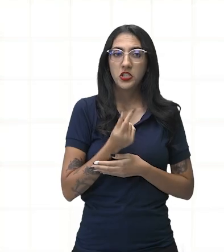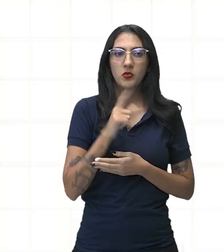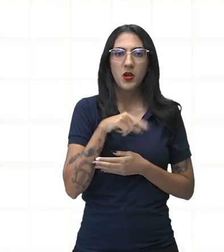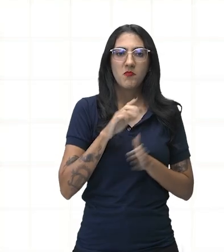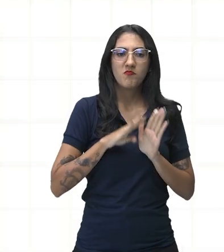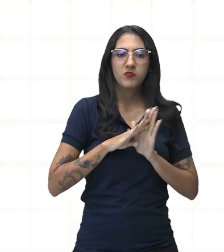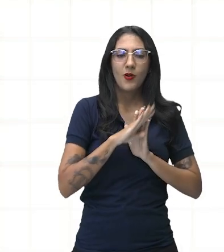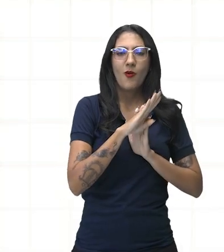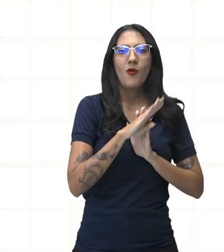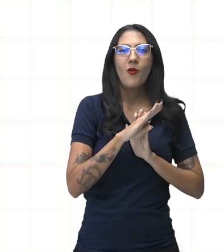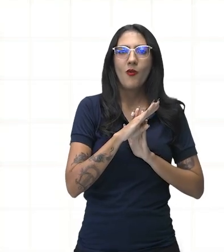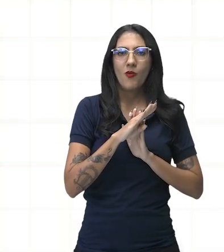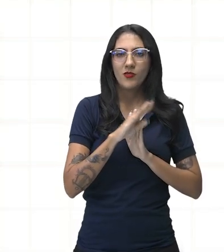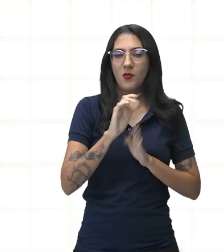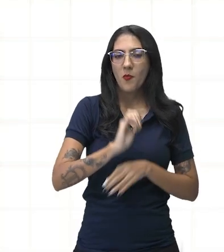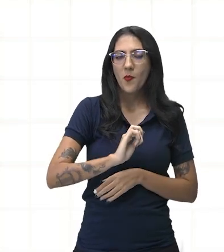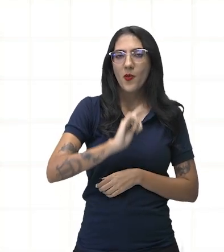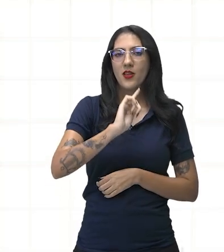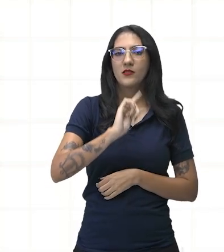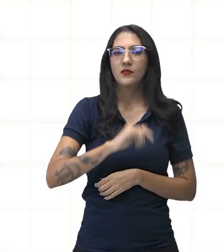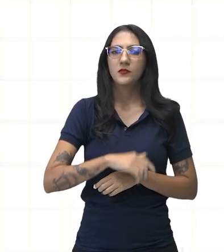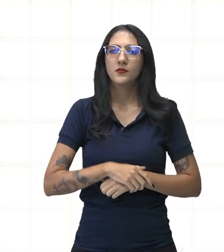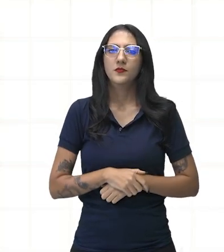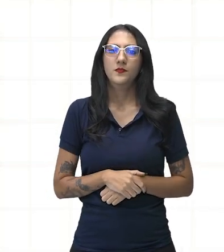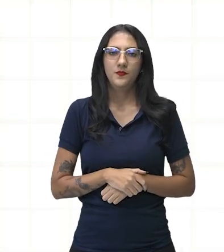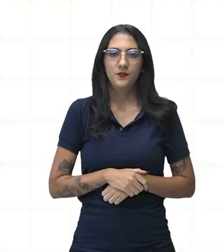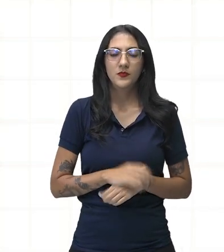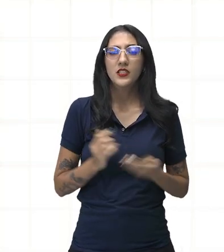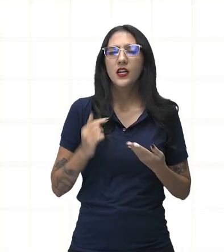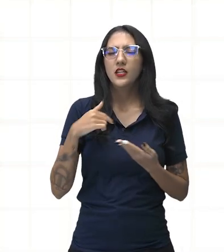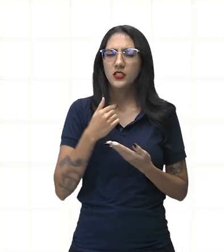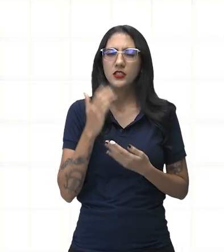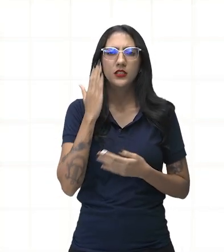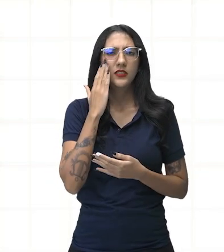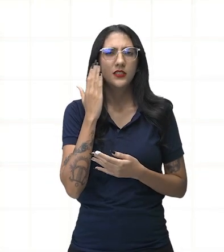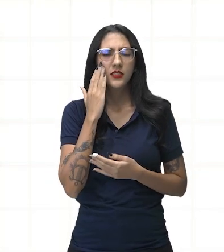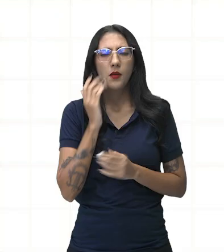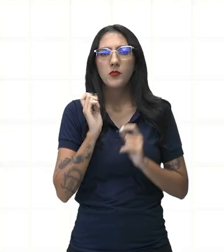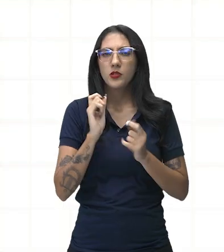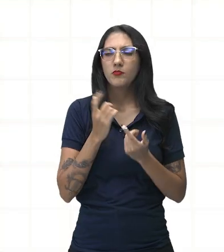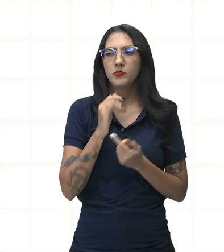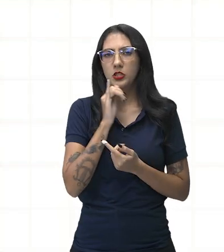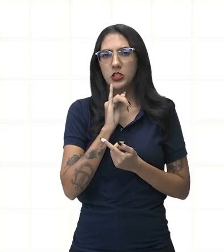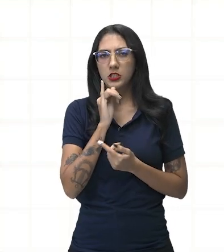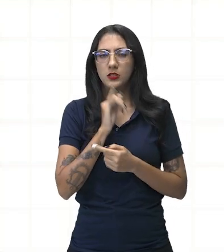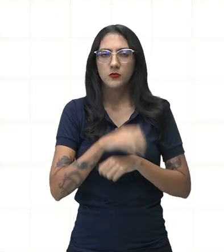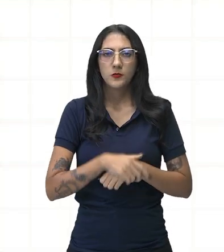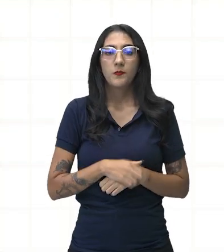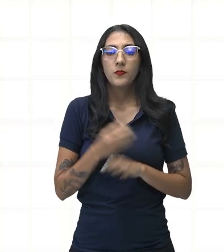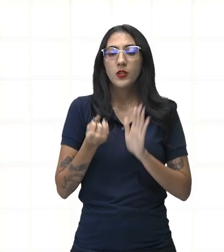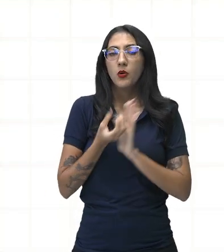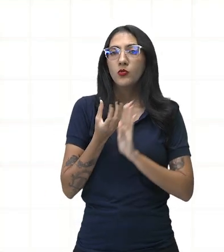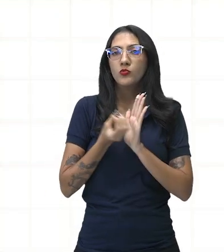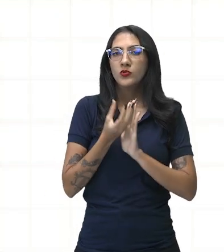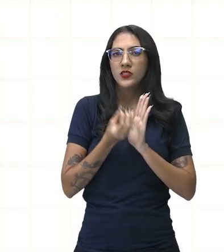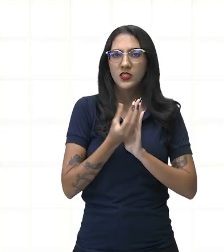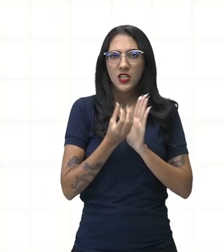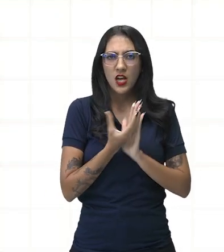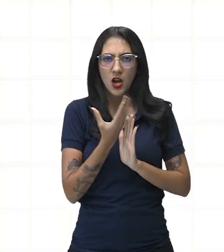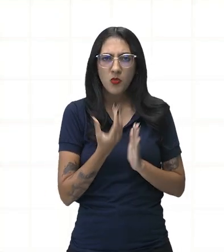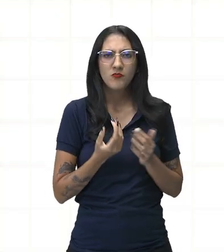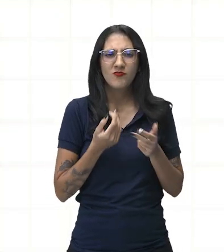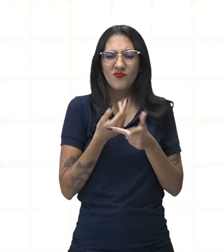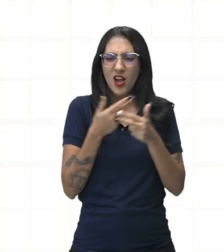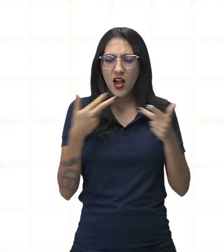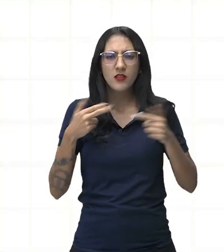a aumentar. A gente pode observar muito isso, né, quando há uma produção abundante, os preços aí das